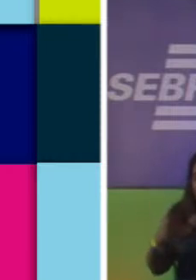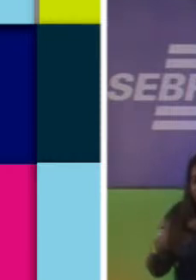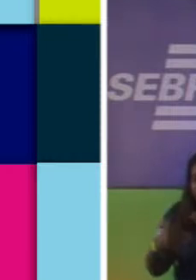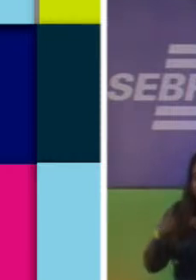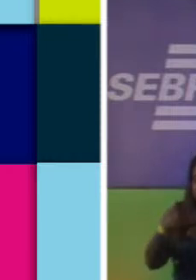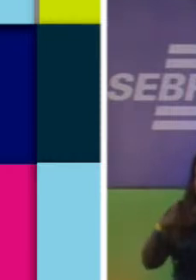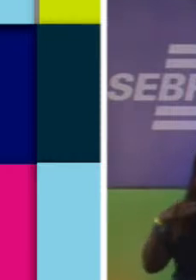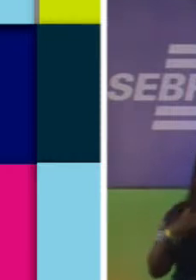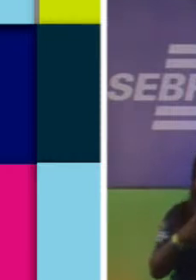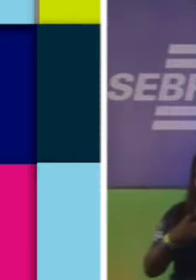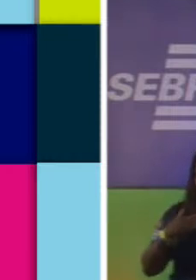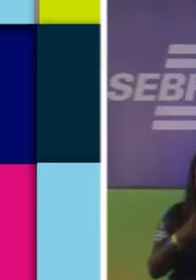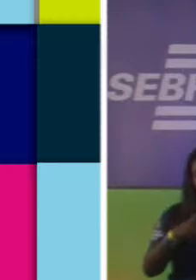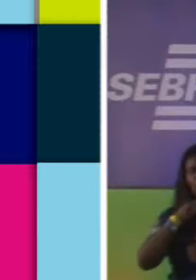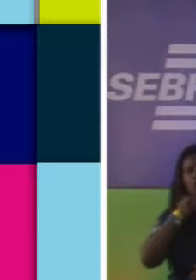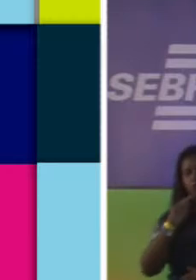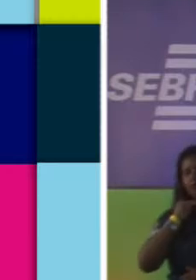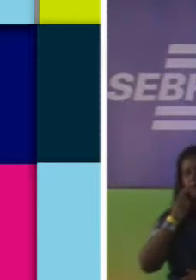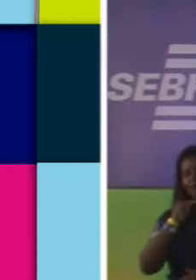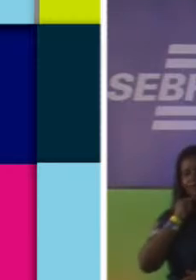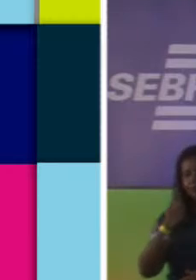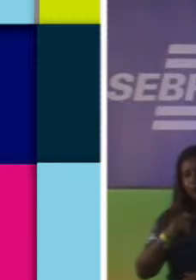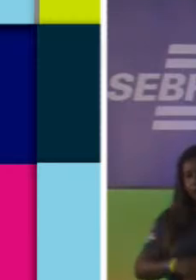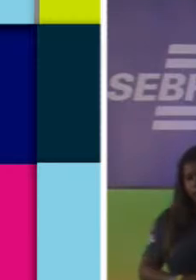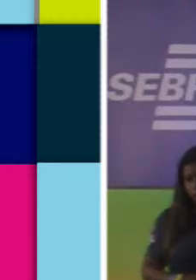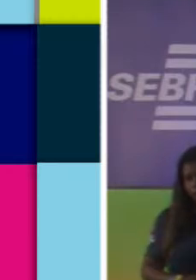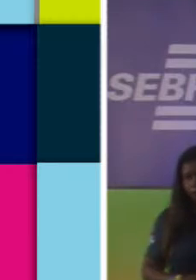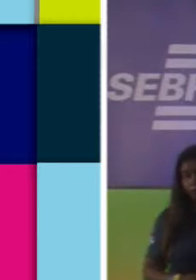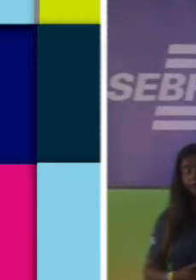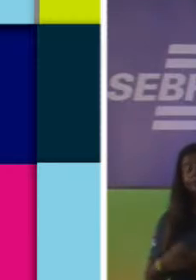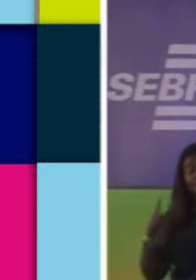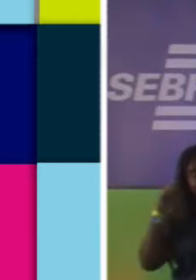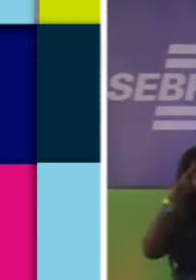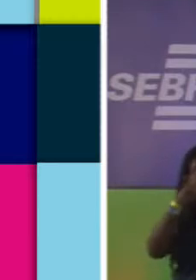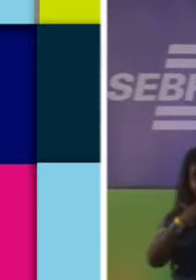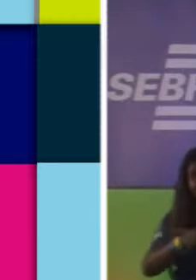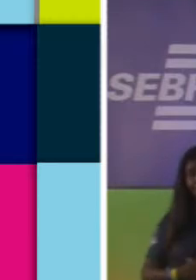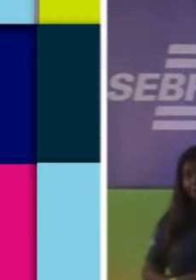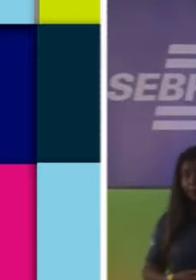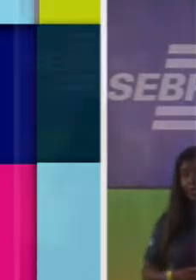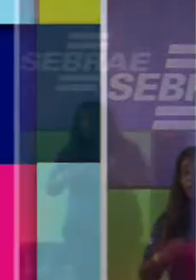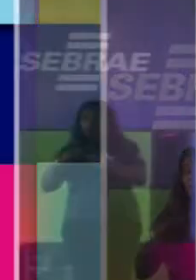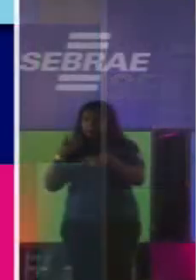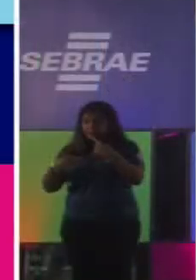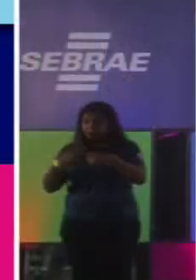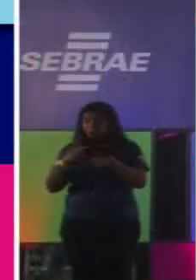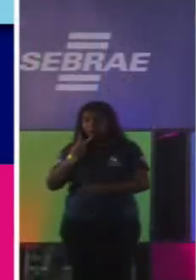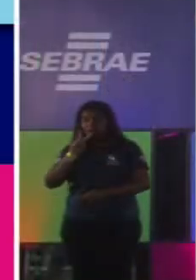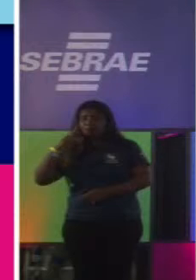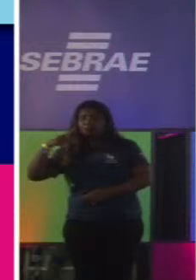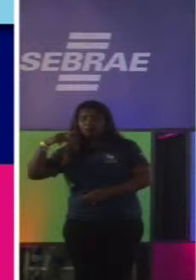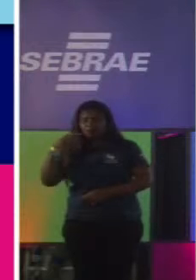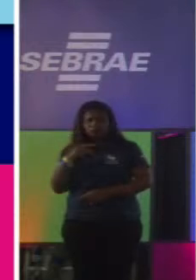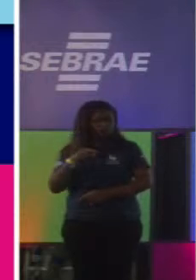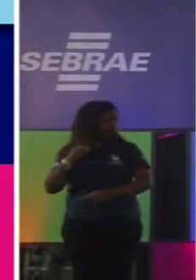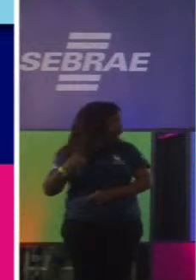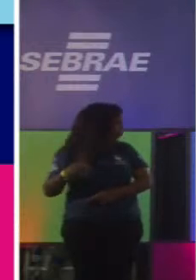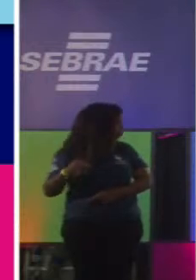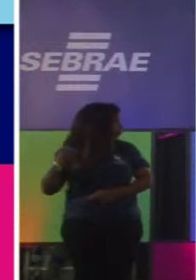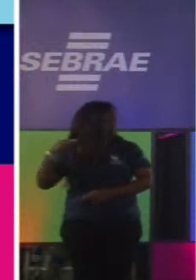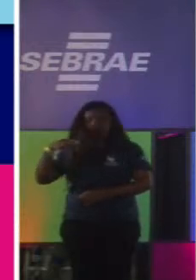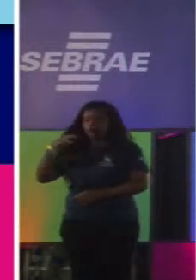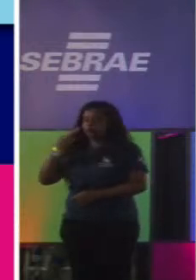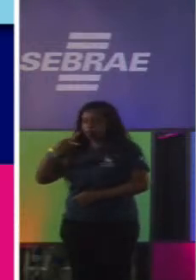bom para você enquanto dono de um negócio agora. Depois, você cria um MVP. O que é cria um MVP? Ser rápido.